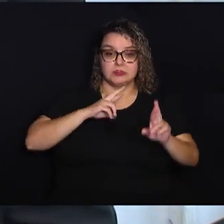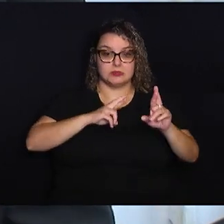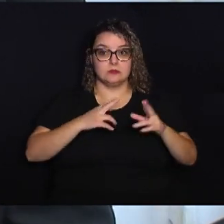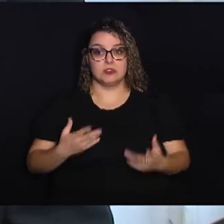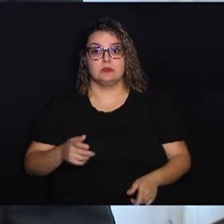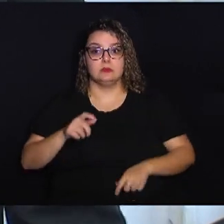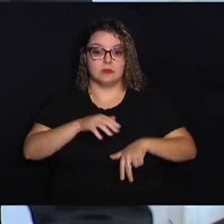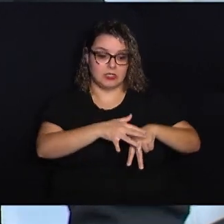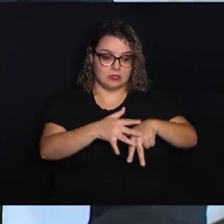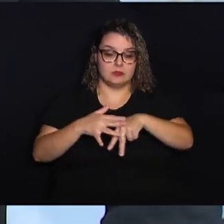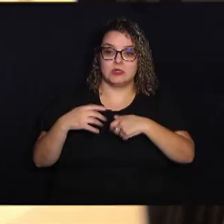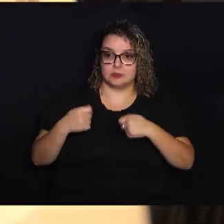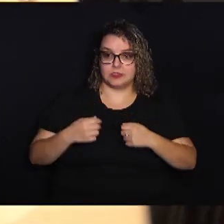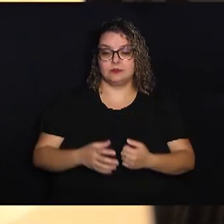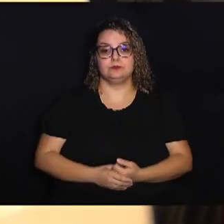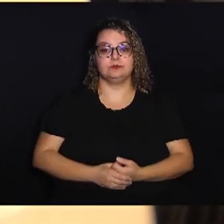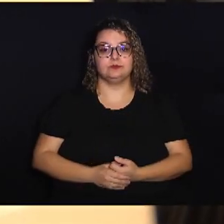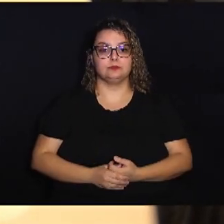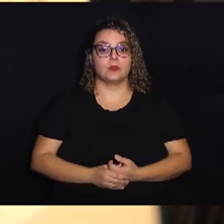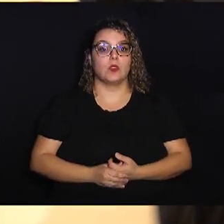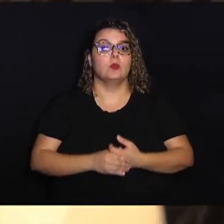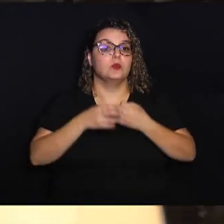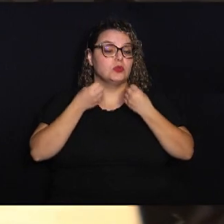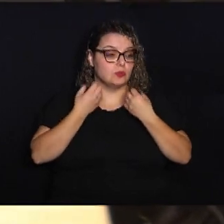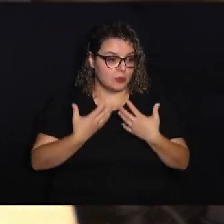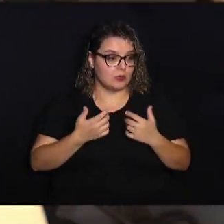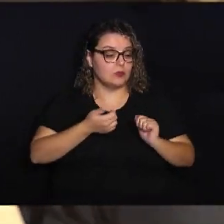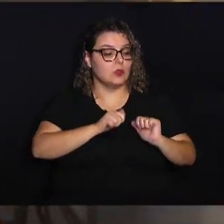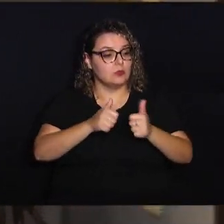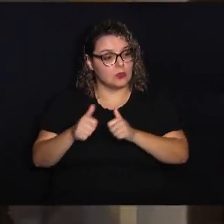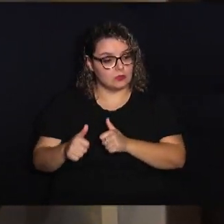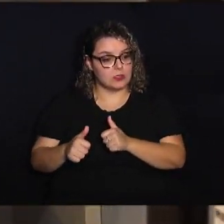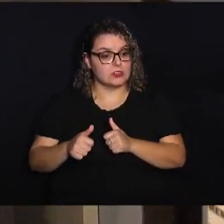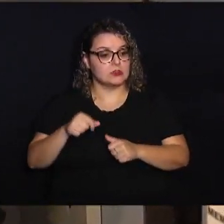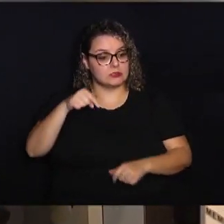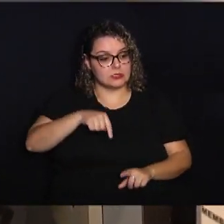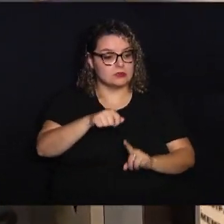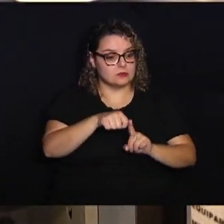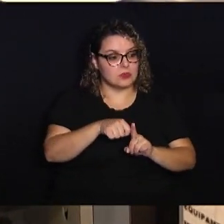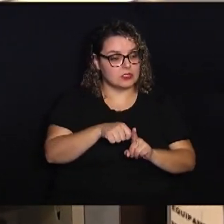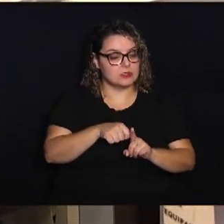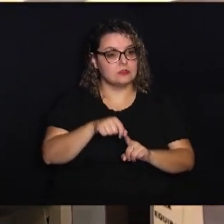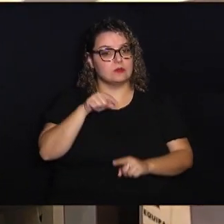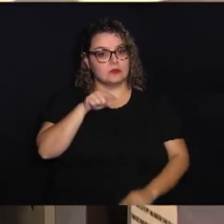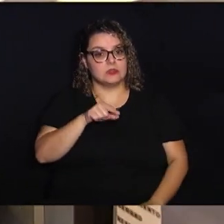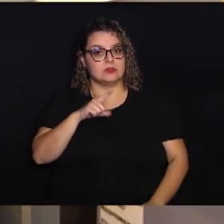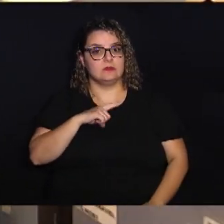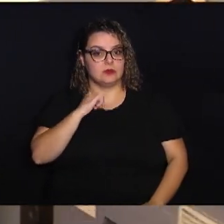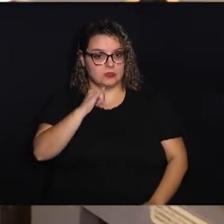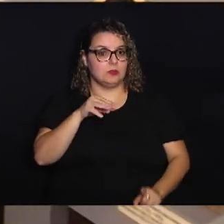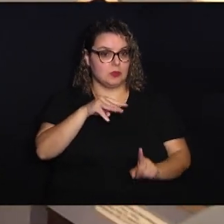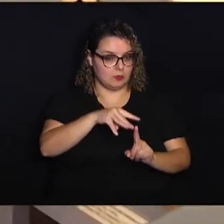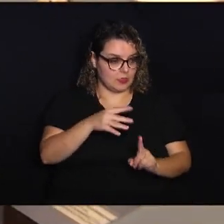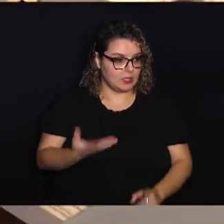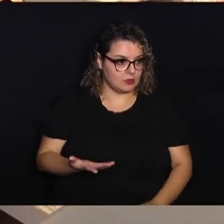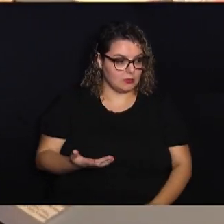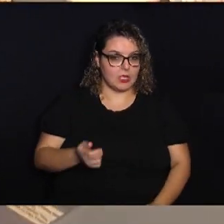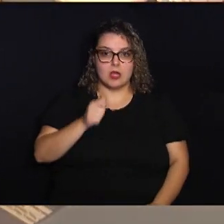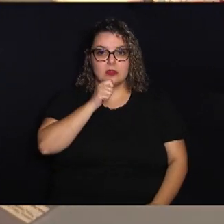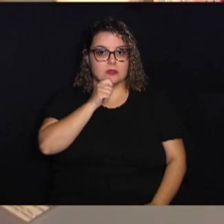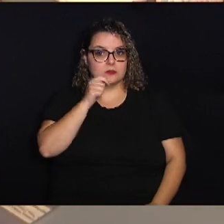esses pacientes que precisam. Muito bem, agora para uma avaliação aí desse mês. Você falou que tem uma meta, ainda não alcançou a